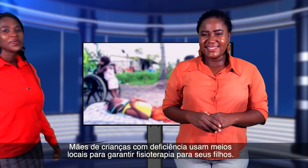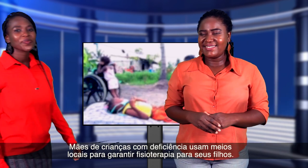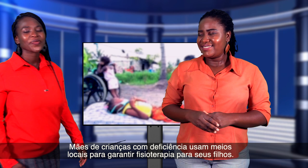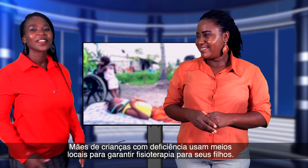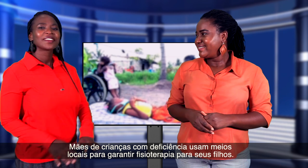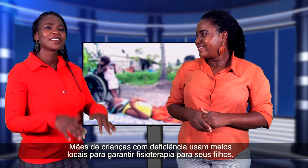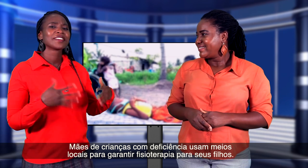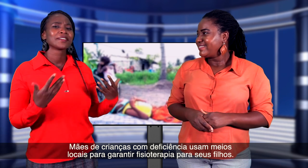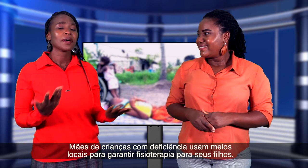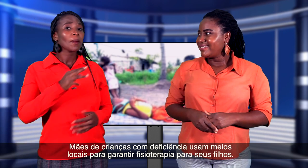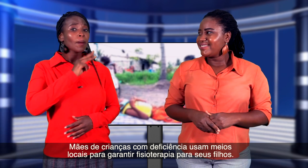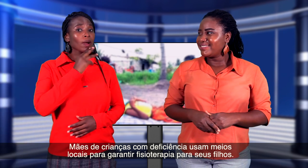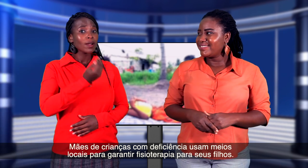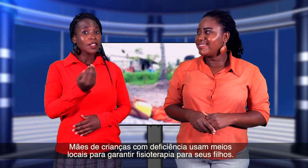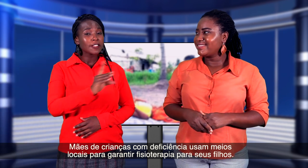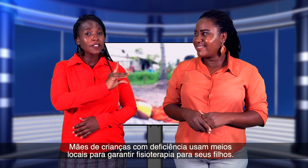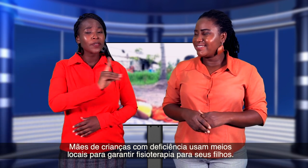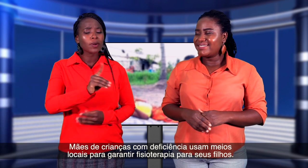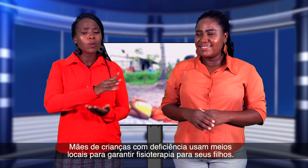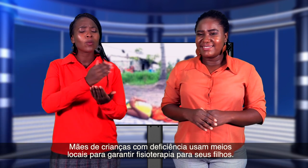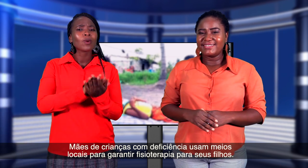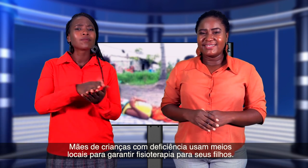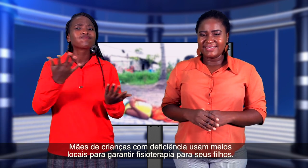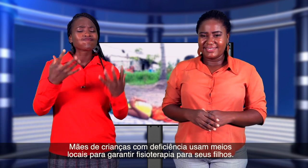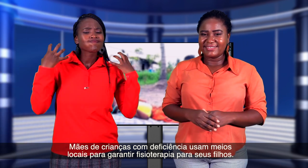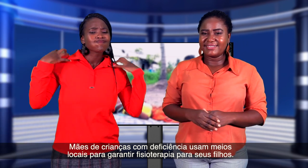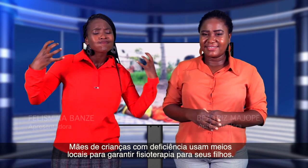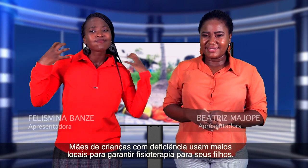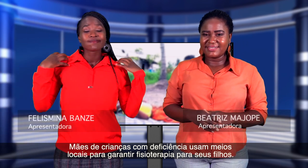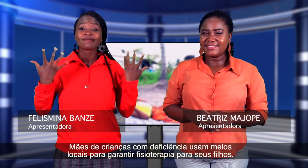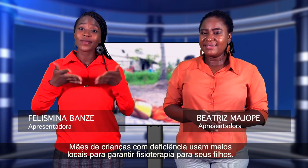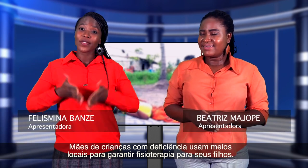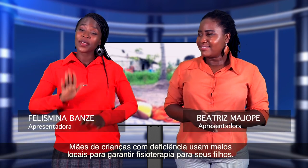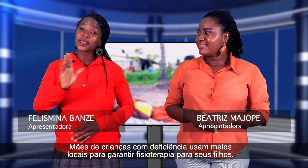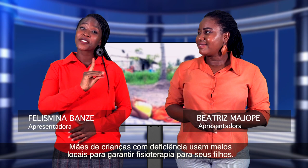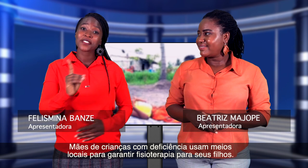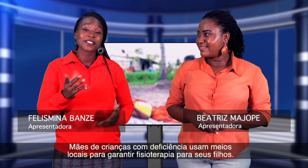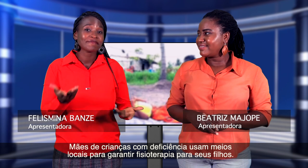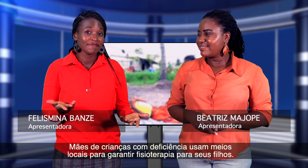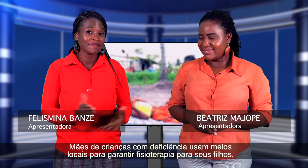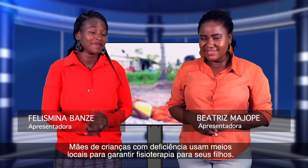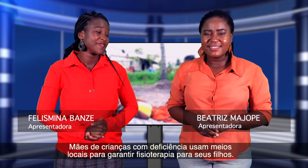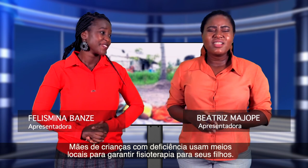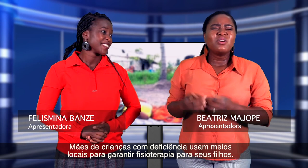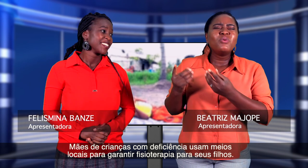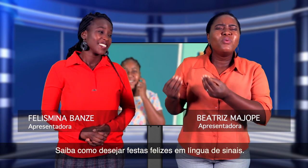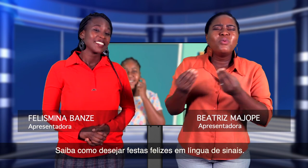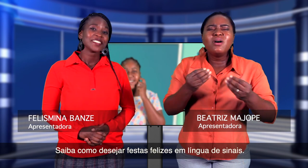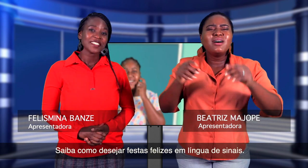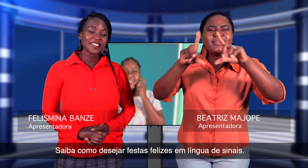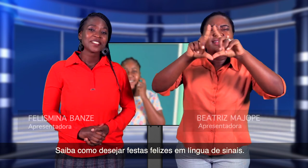Mães de crianças com deficiência usam meios locais para garantir fisioterapia para seus